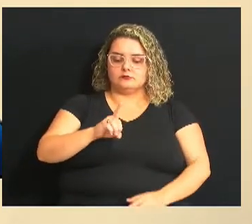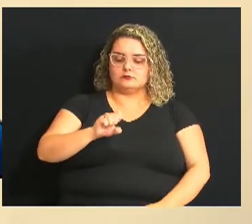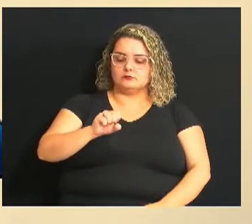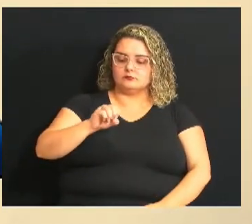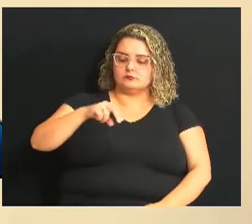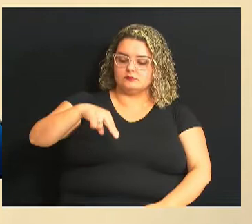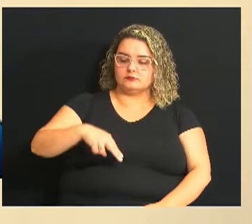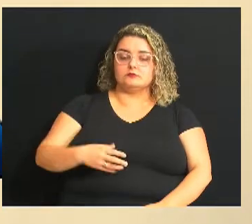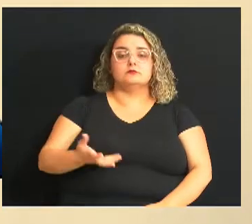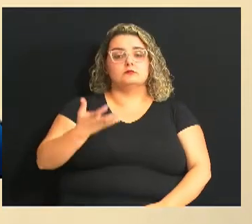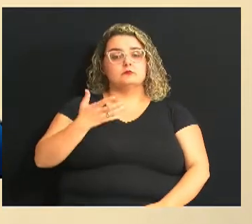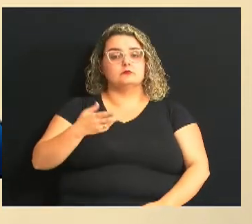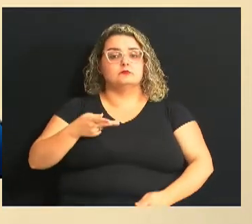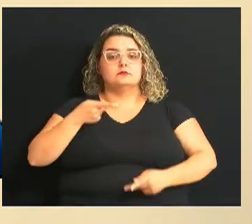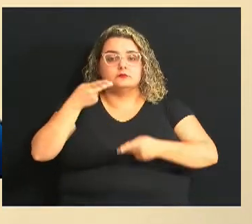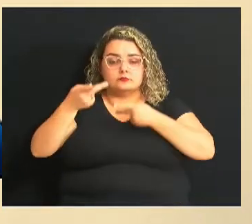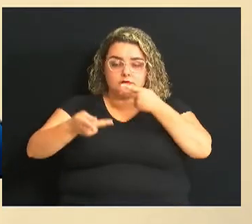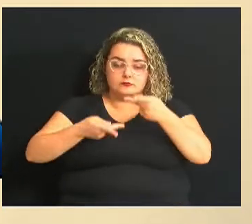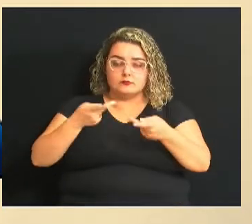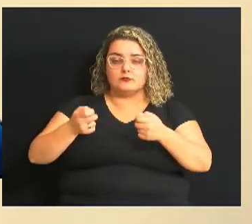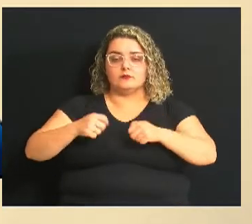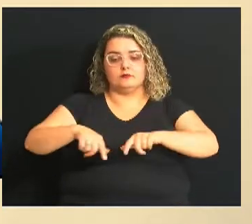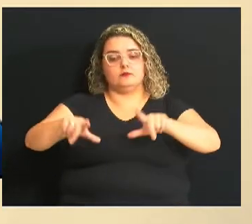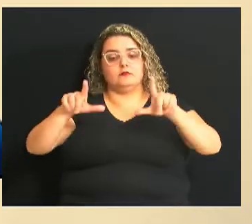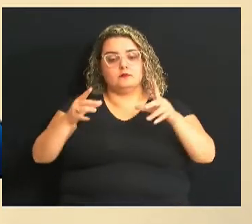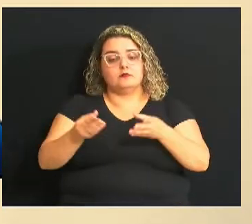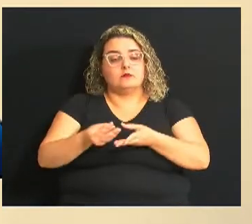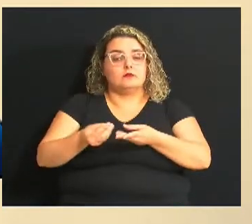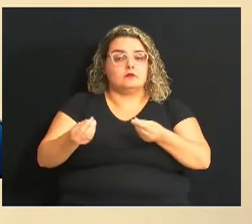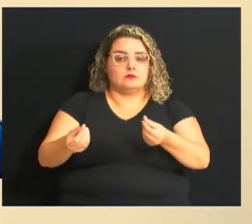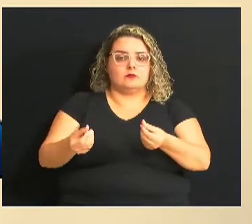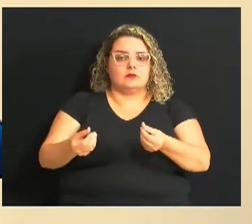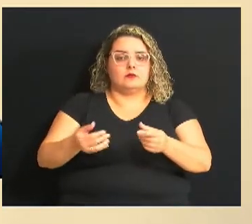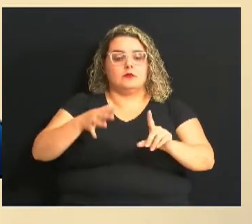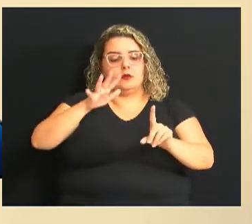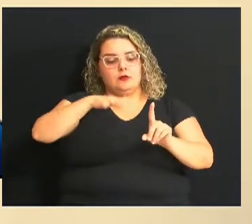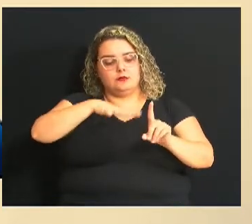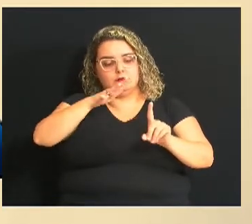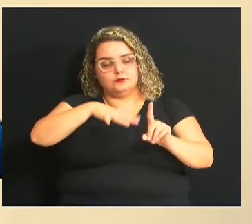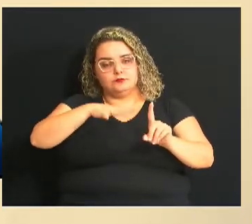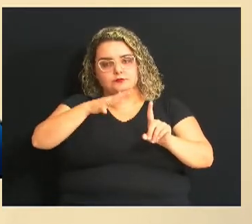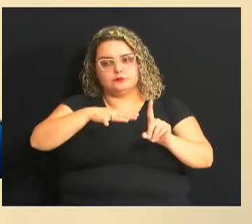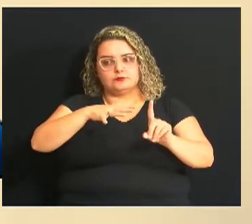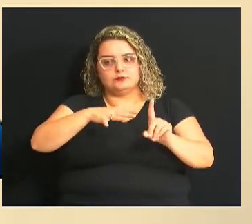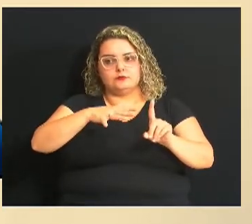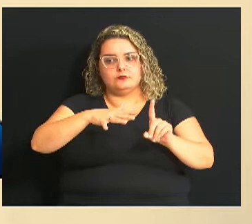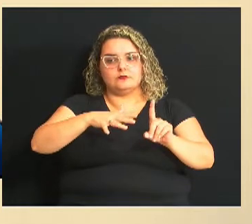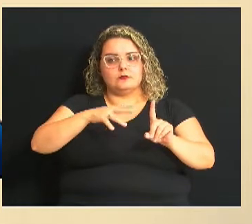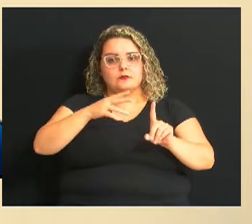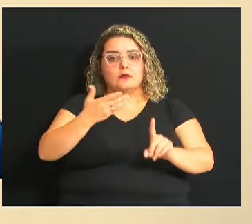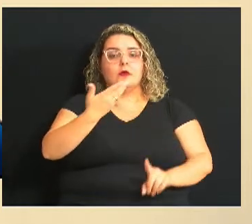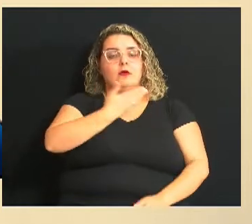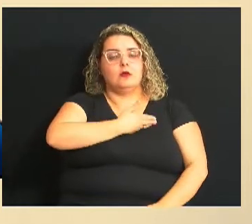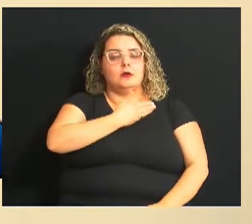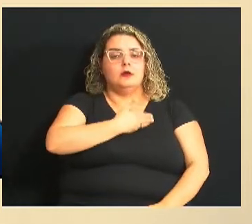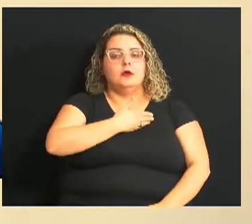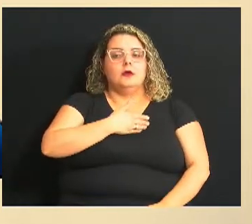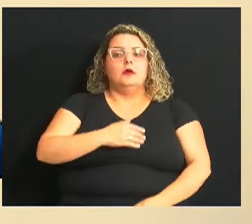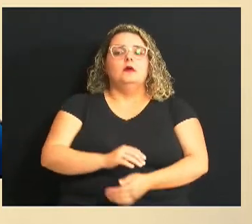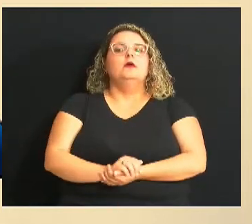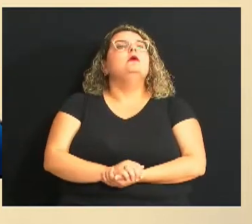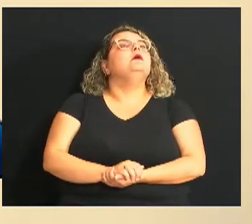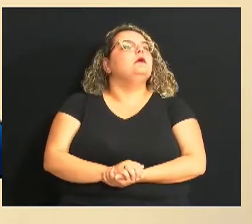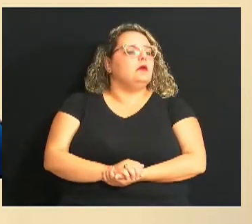quero destacar algumas qualidades que eu admiro muito neste grande amigo, né, e